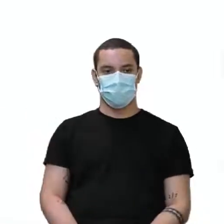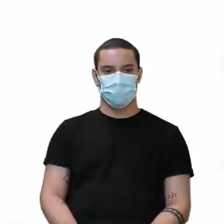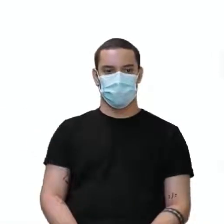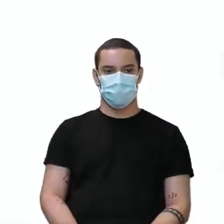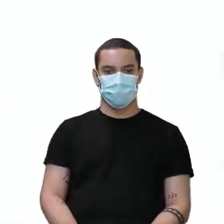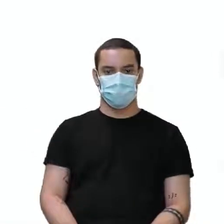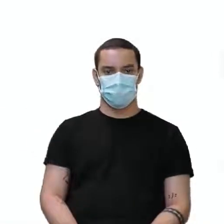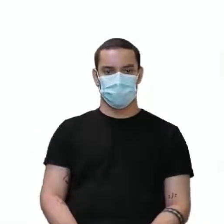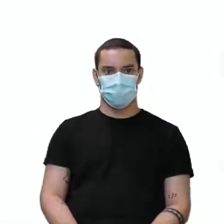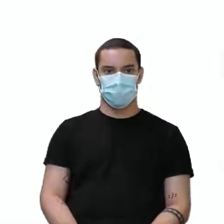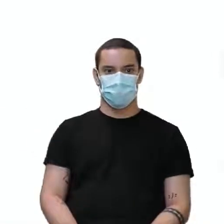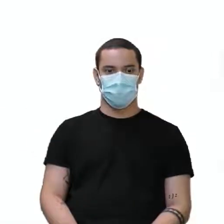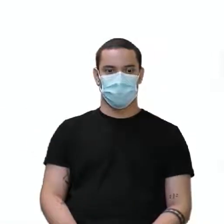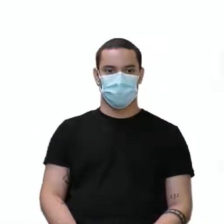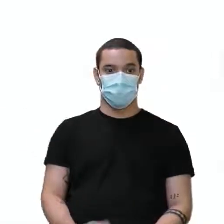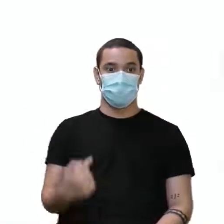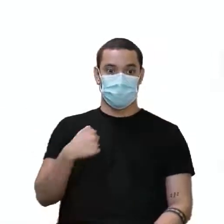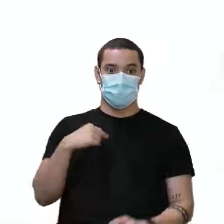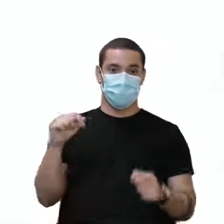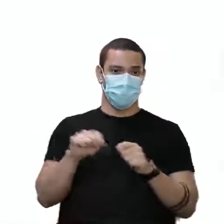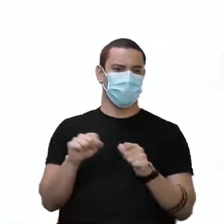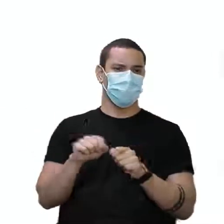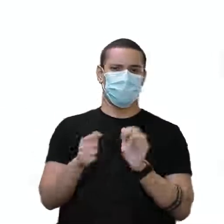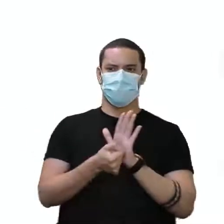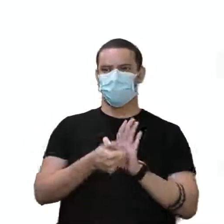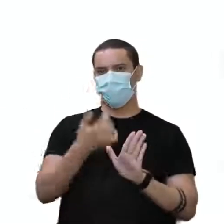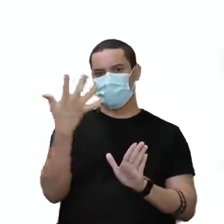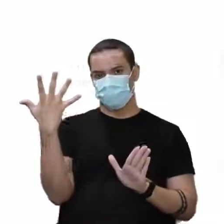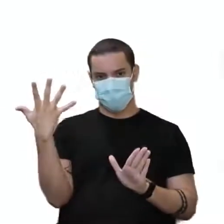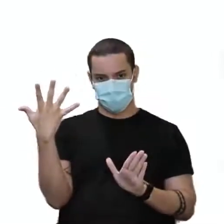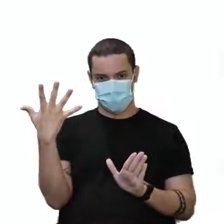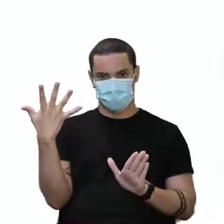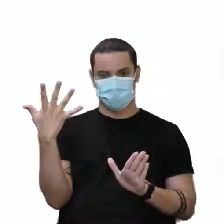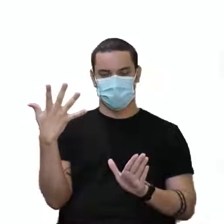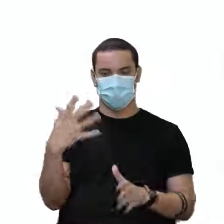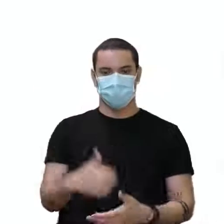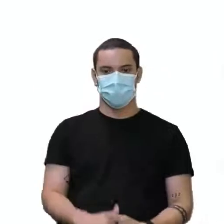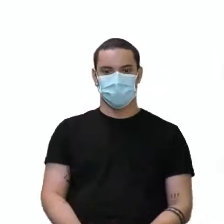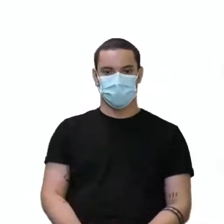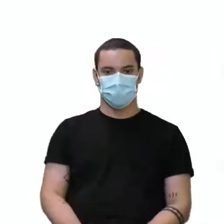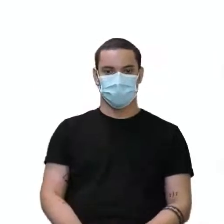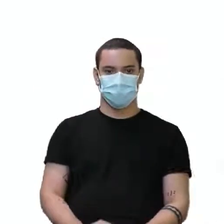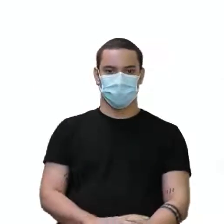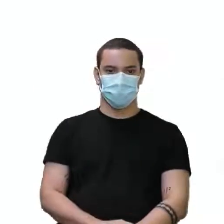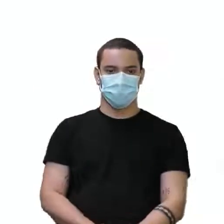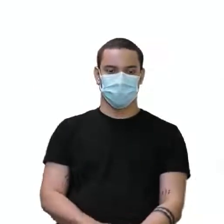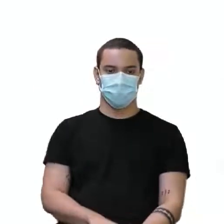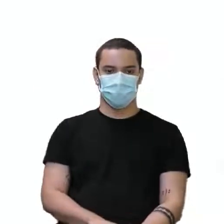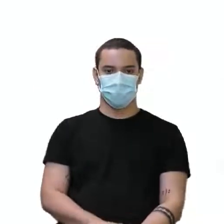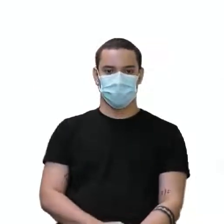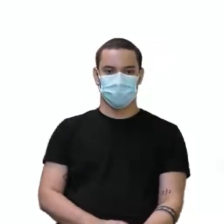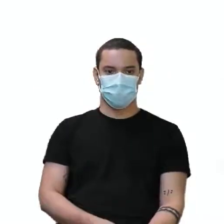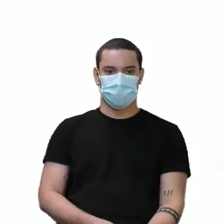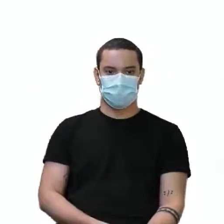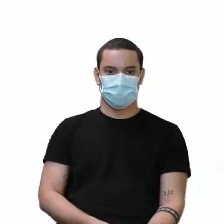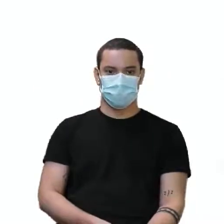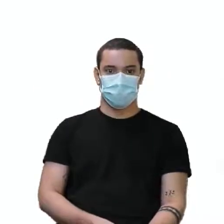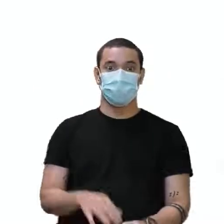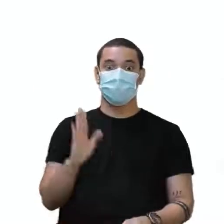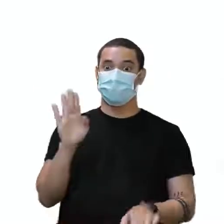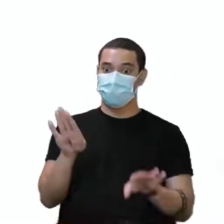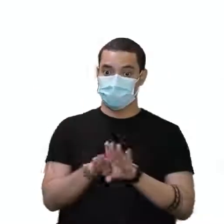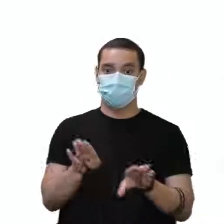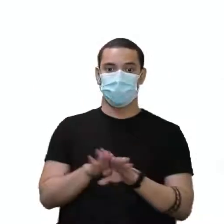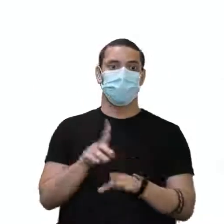done? Eu fiz muitas coisas hoje. I have done so many things today. Também eu fiz muitas